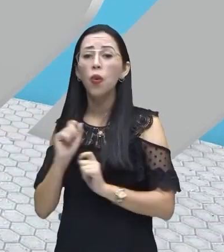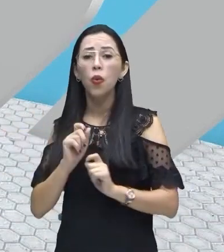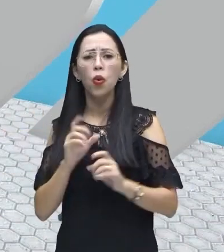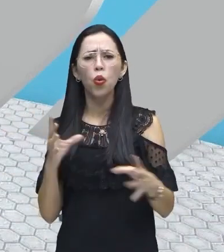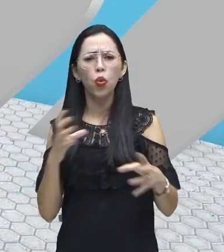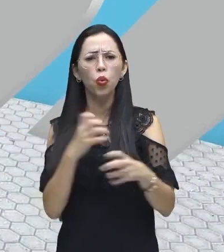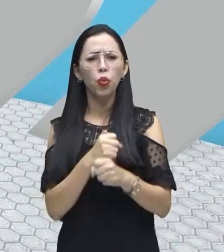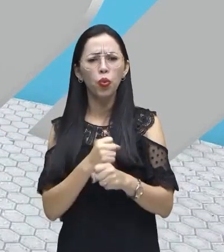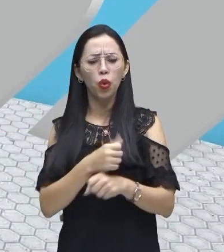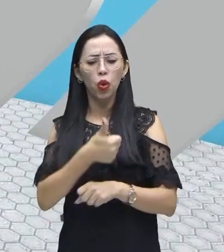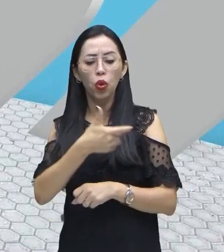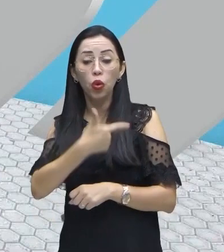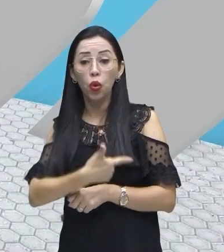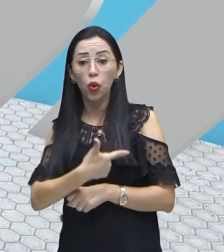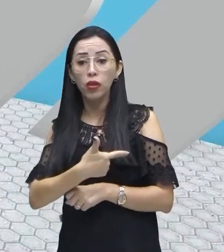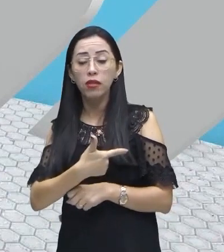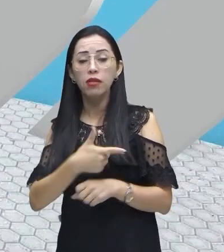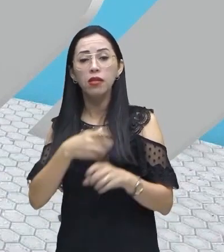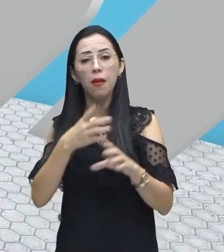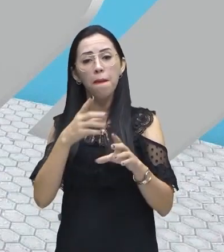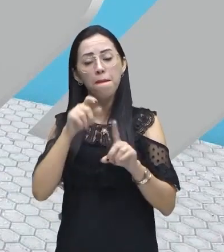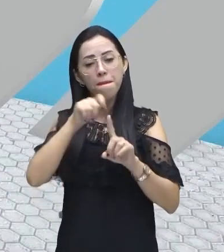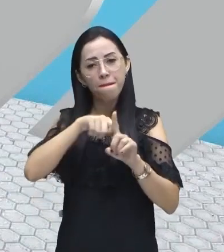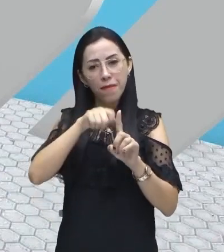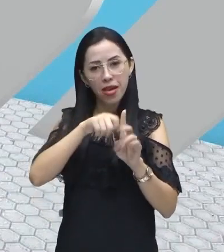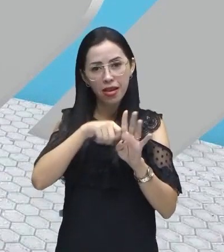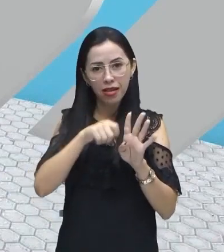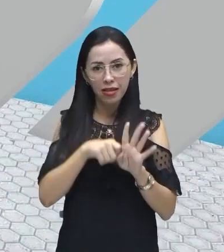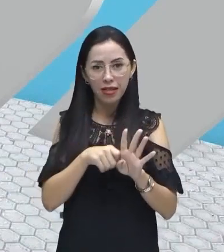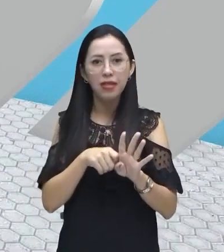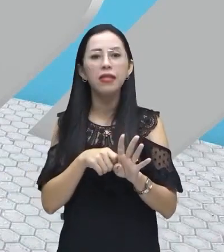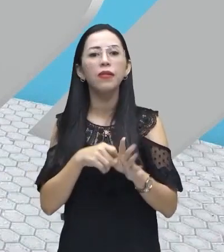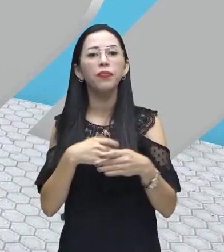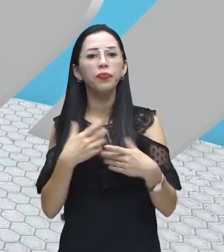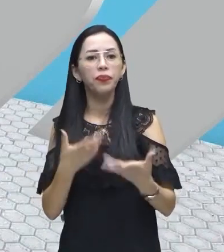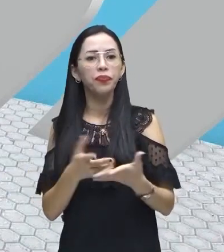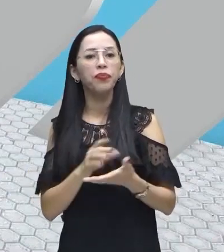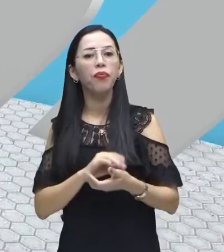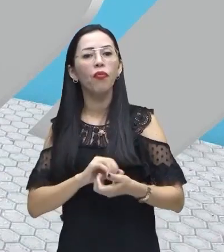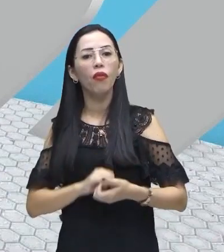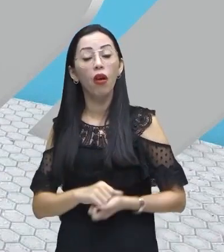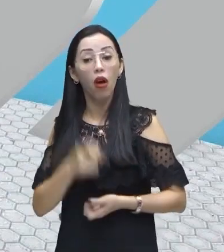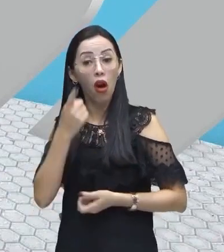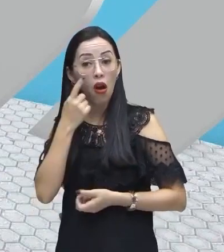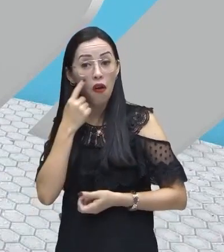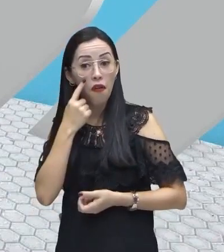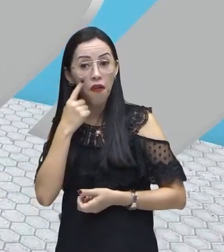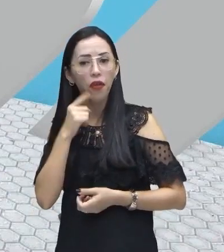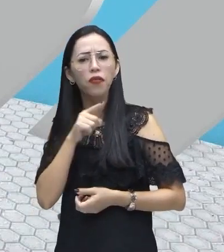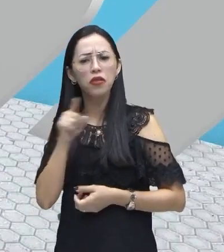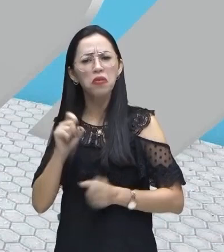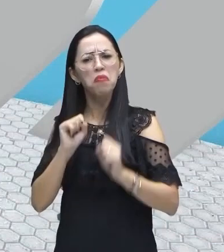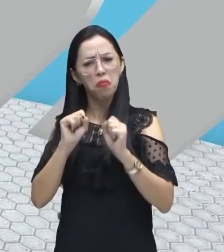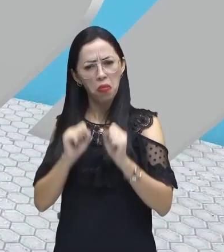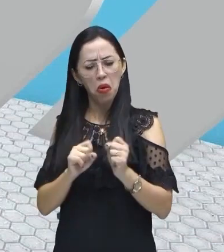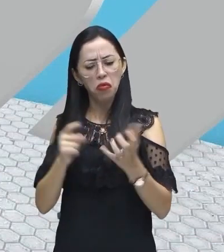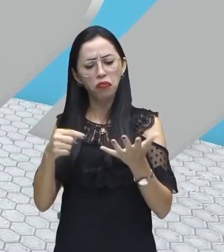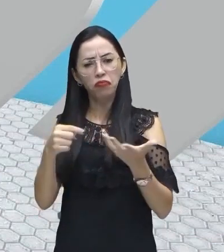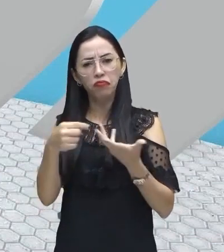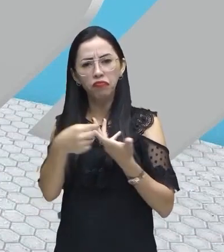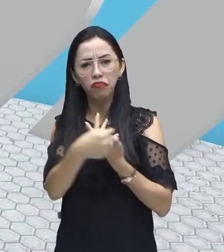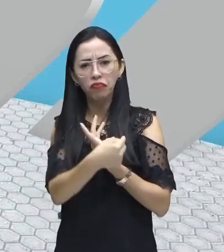fevereiro, março, abril, maio, junho, julho, agosto, setembro, outubro, novembro e